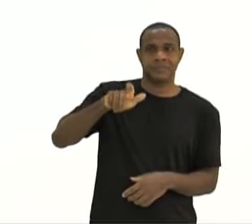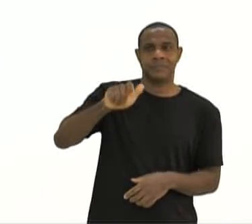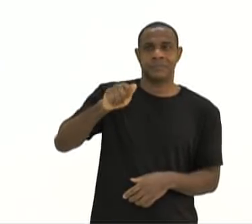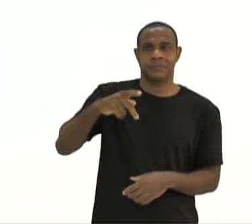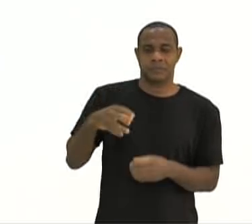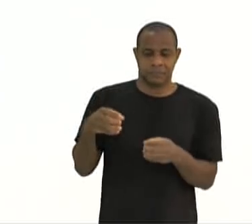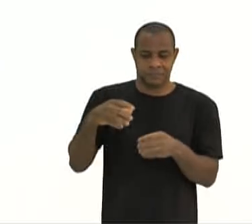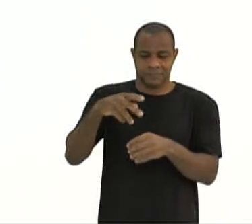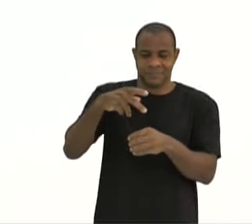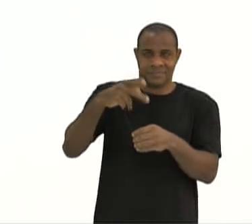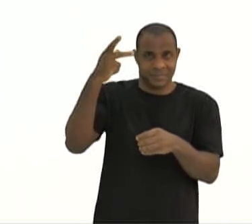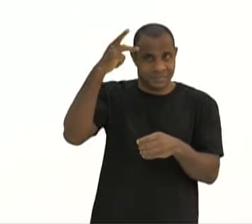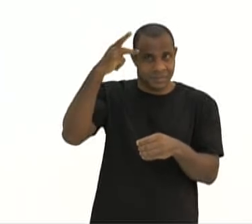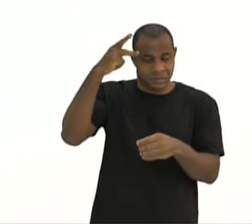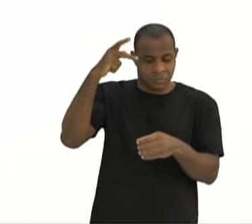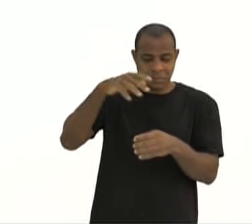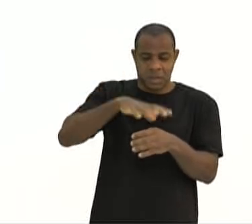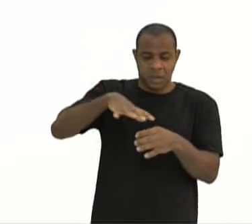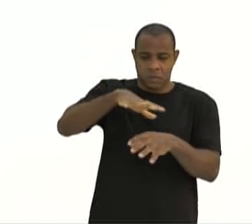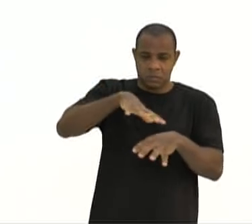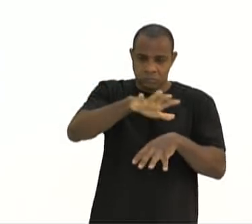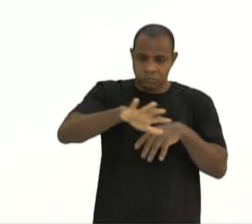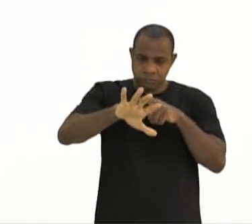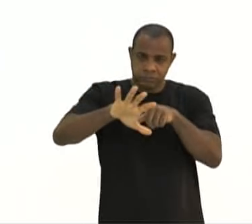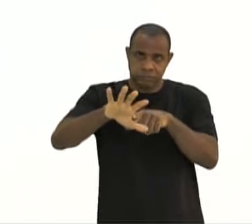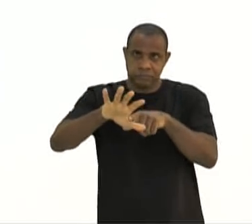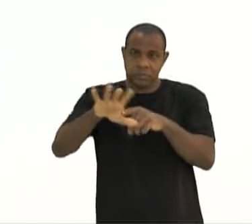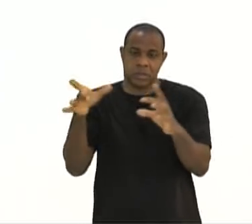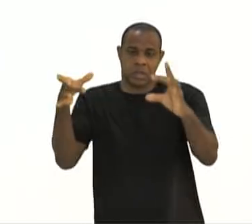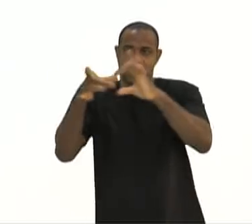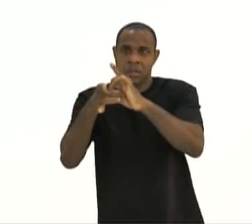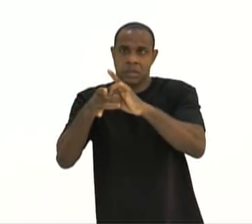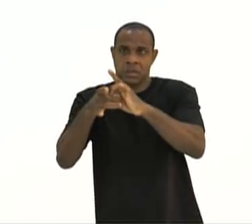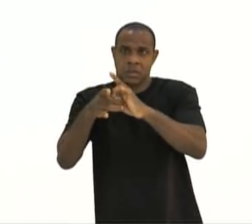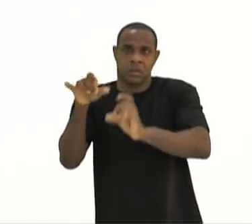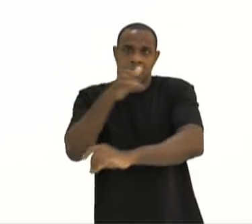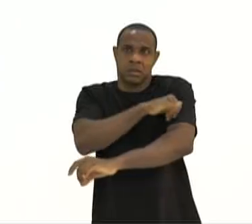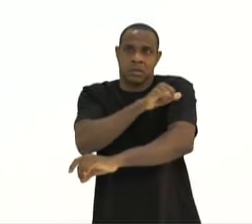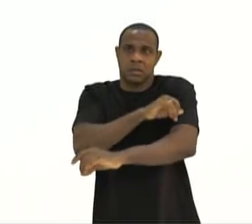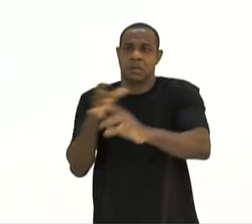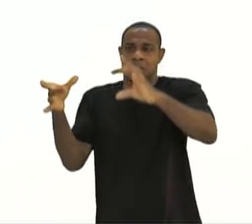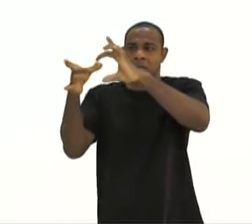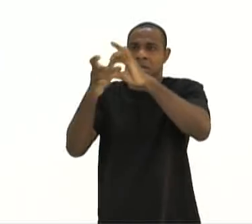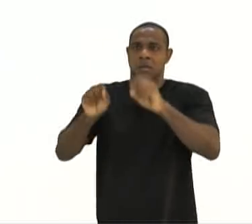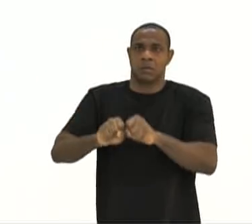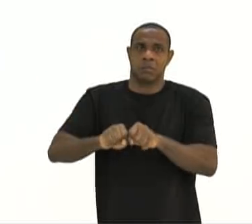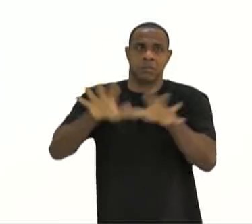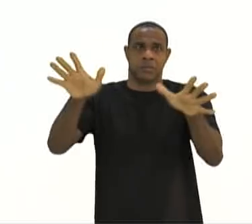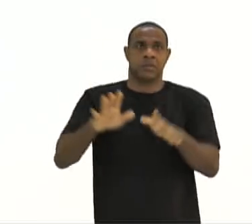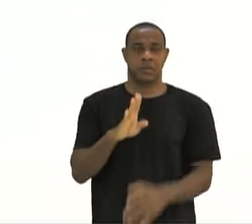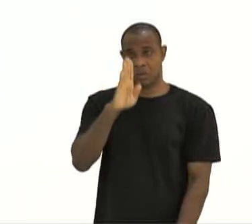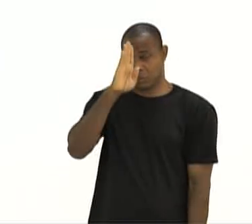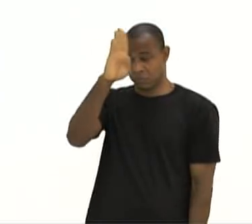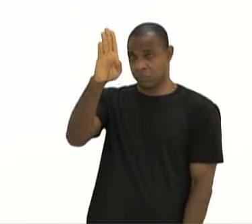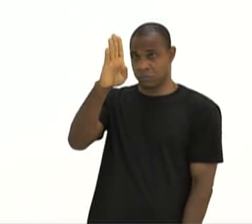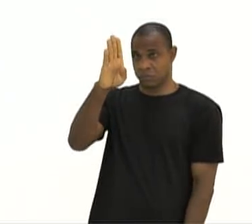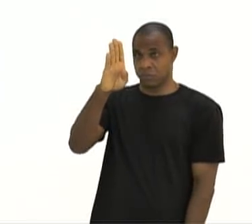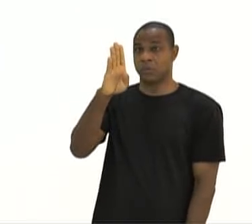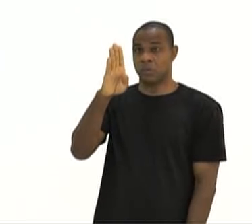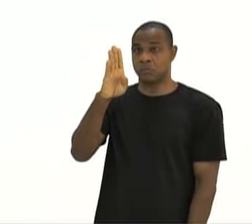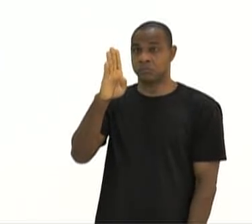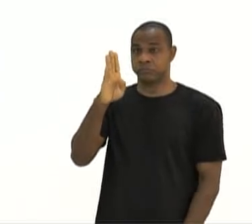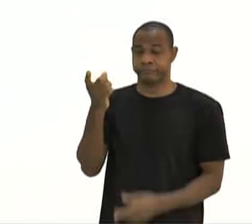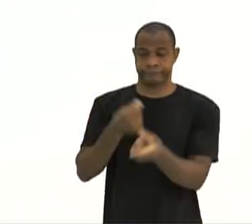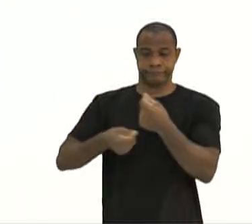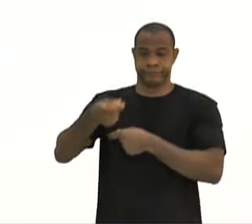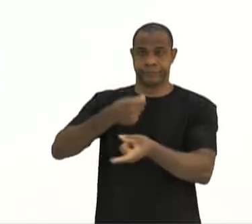a gente estudou? Então tem a ver com isso ali. É o principal centro econômico do país. Então é extremamente importante